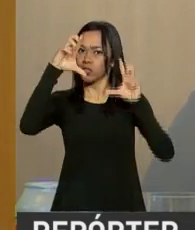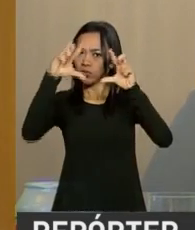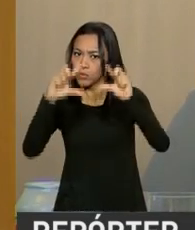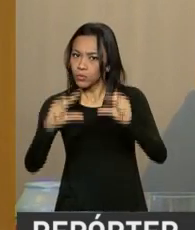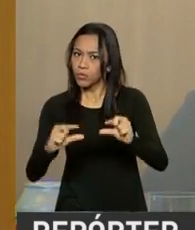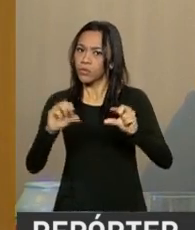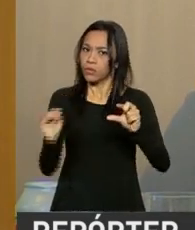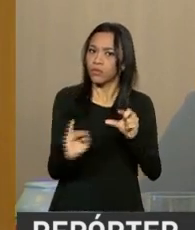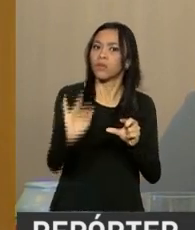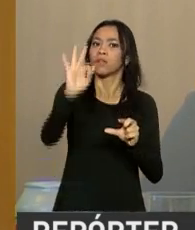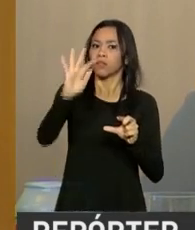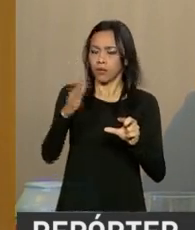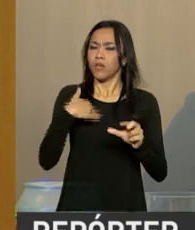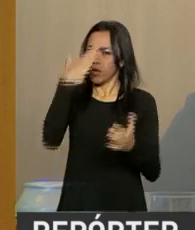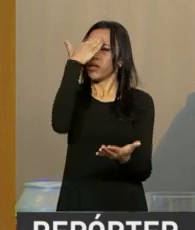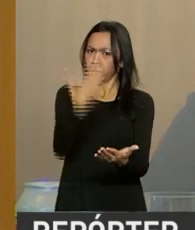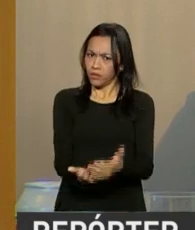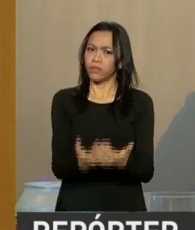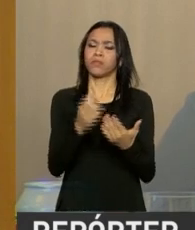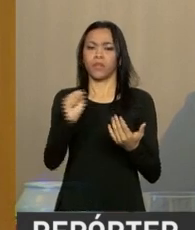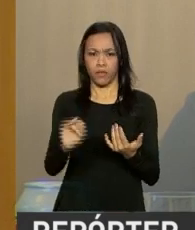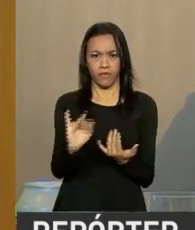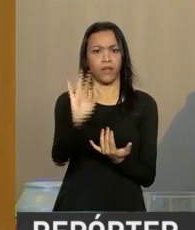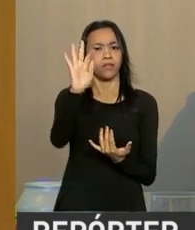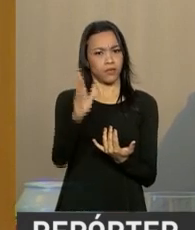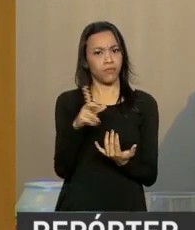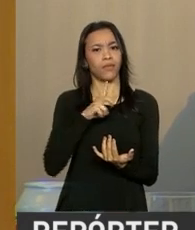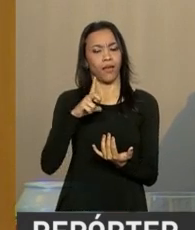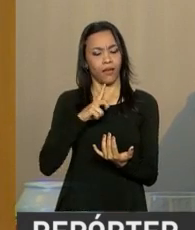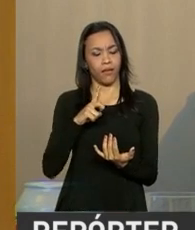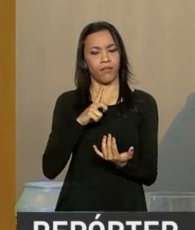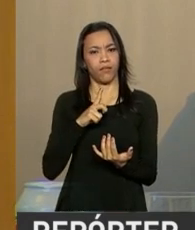acredito que as projeções de inflação